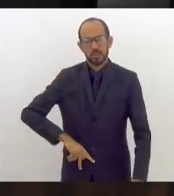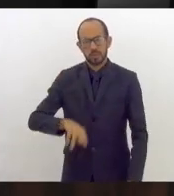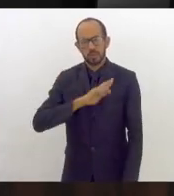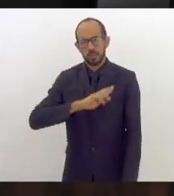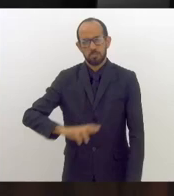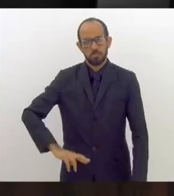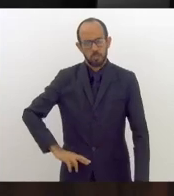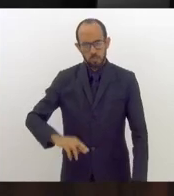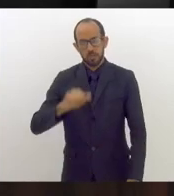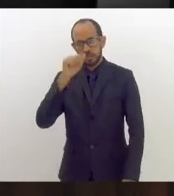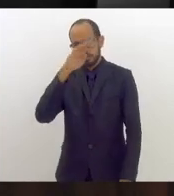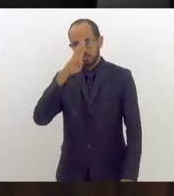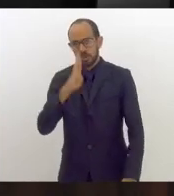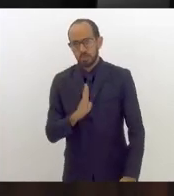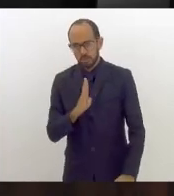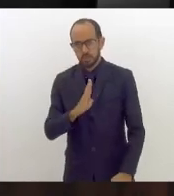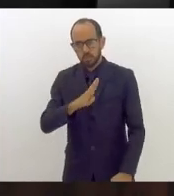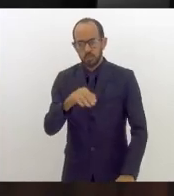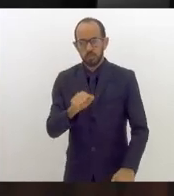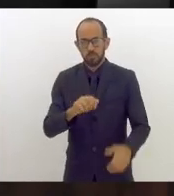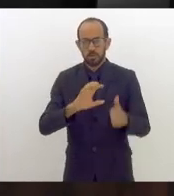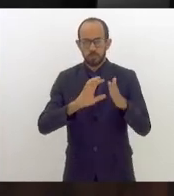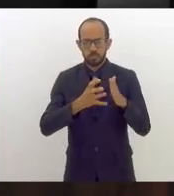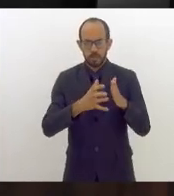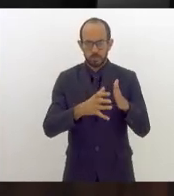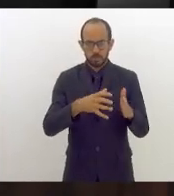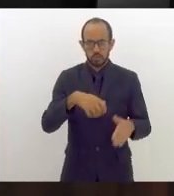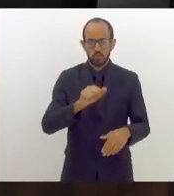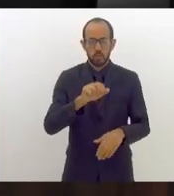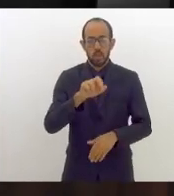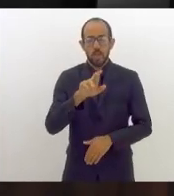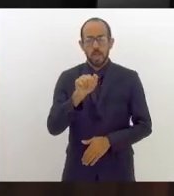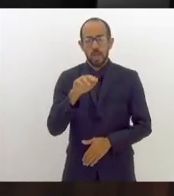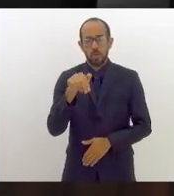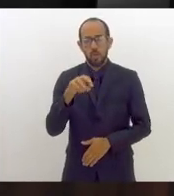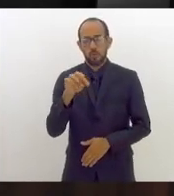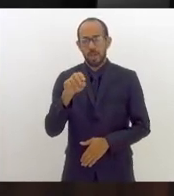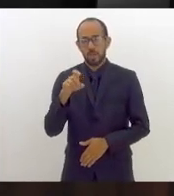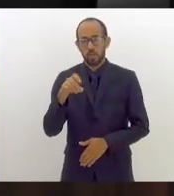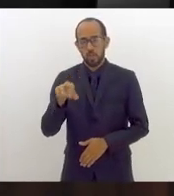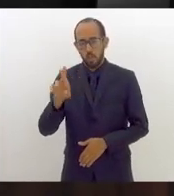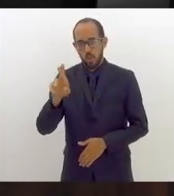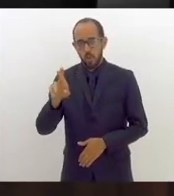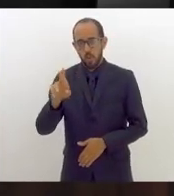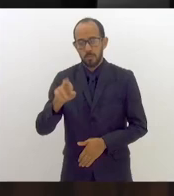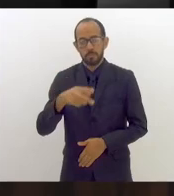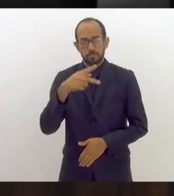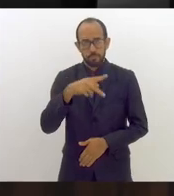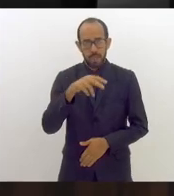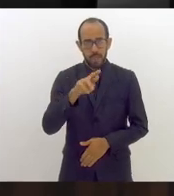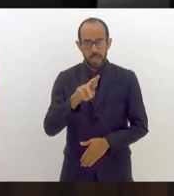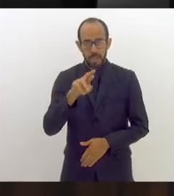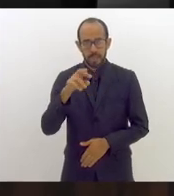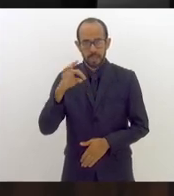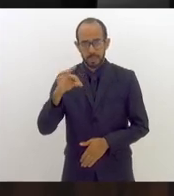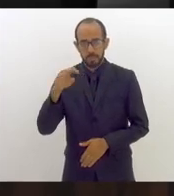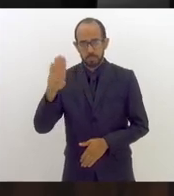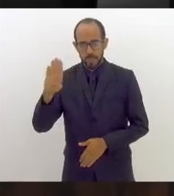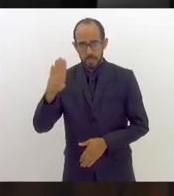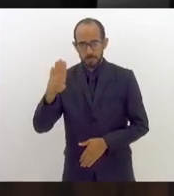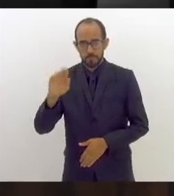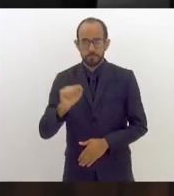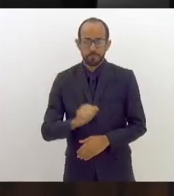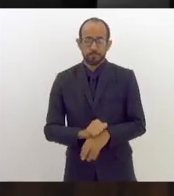República Federativa do Brasil pelo partido renovador trabalhista brasileiro prdb compondo